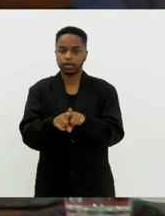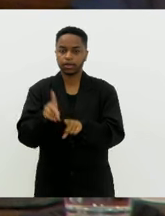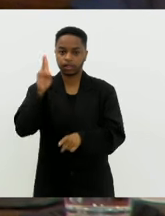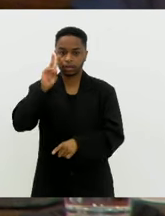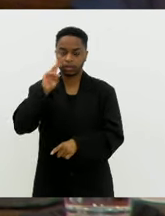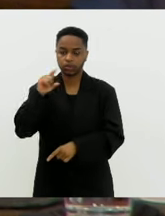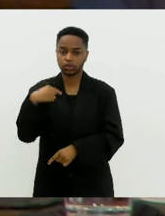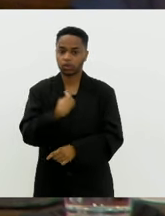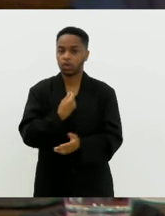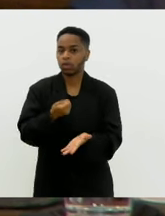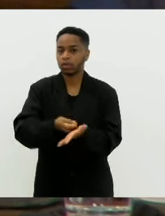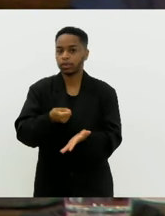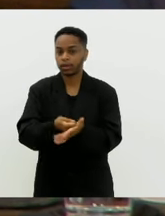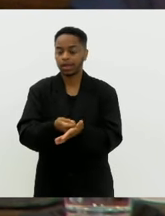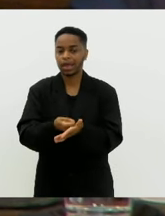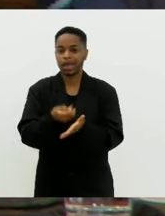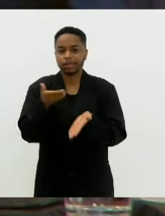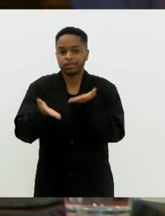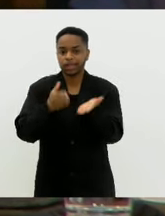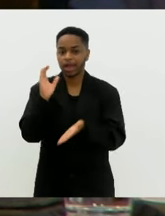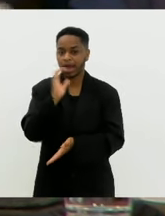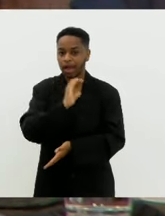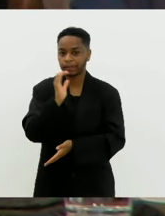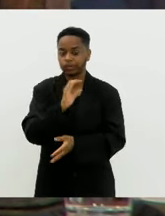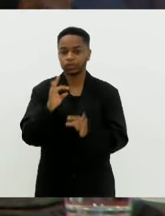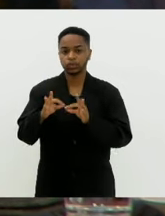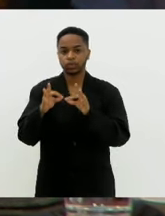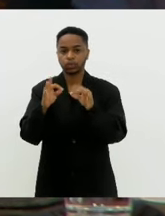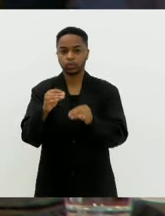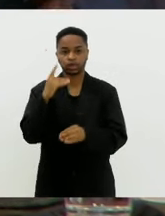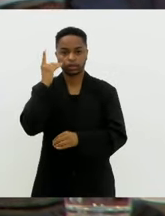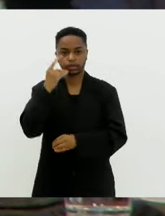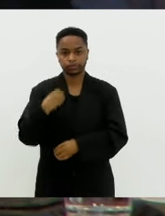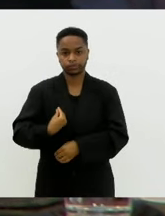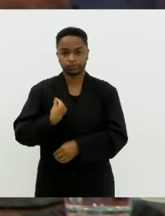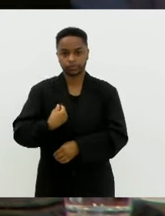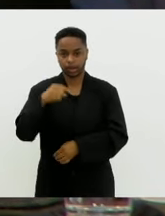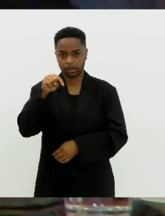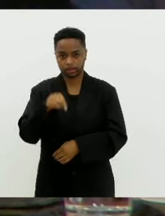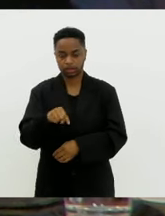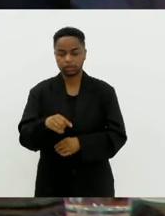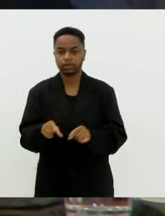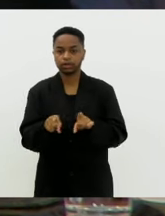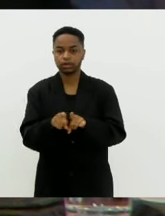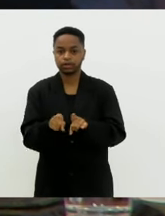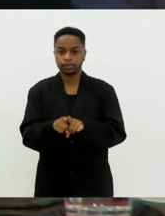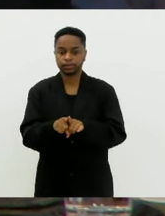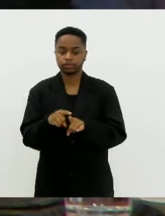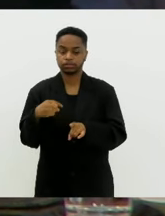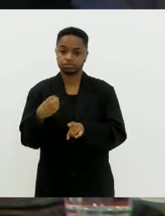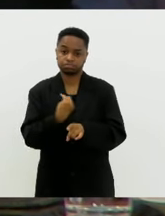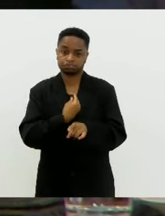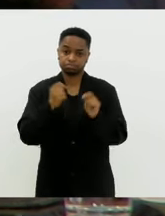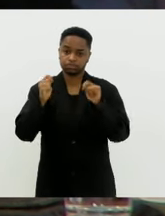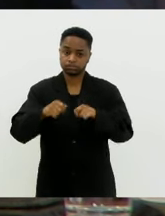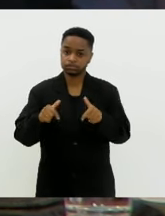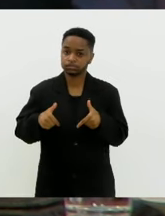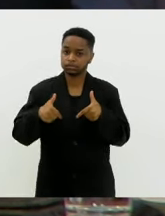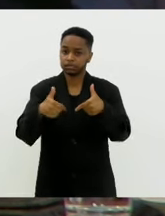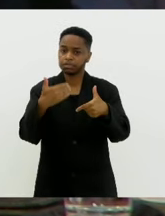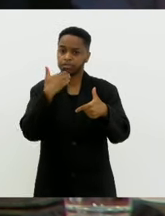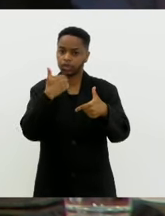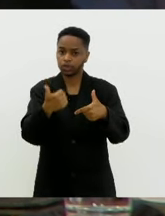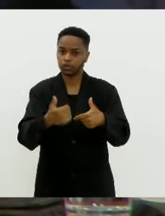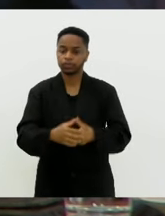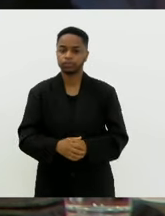obrigação atender de maneira pronta, rápida, todos os parlamentares aqui presentes e que possamos realizar isso com mais afinco ainda.